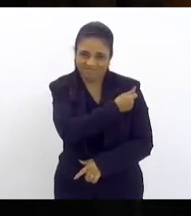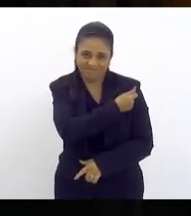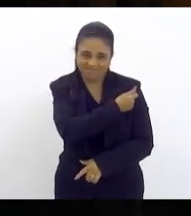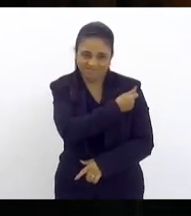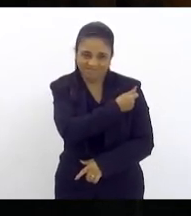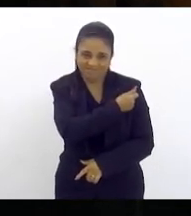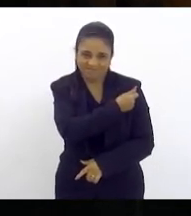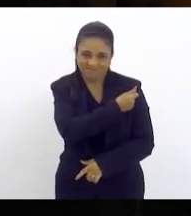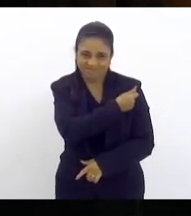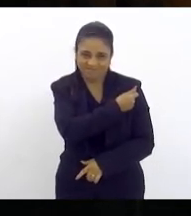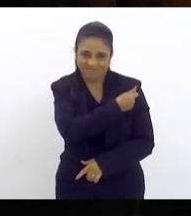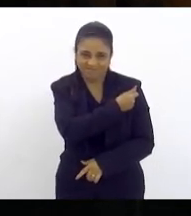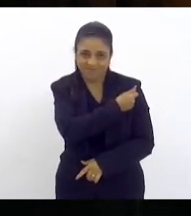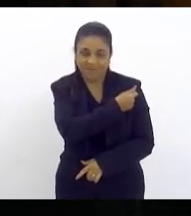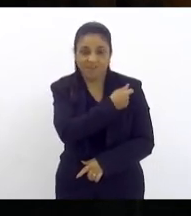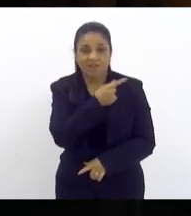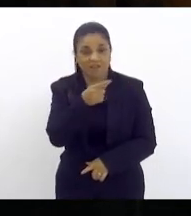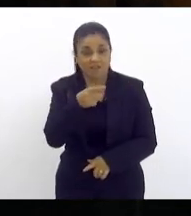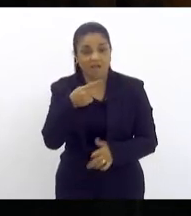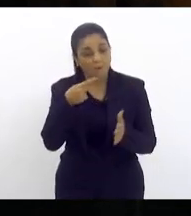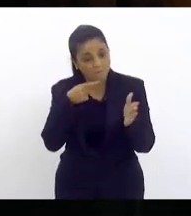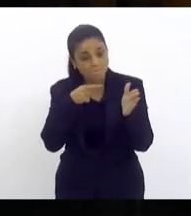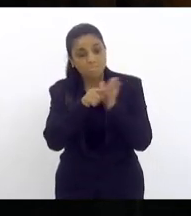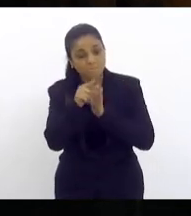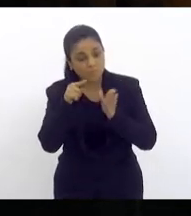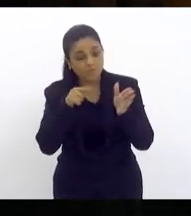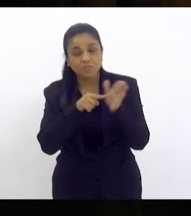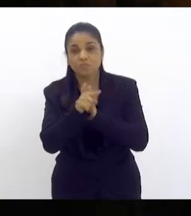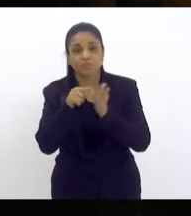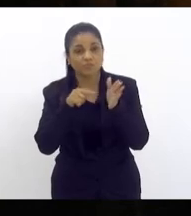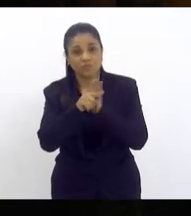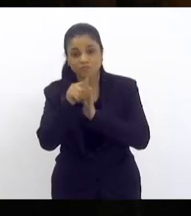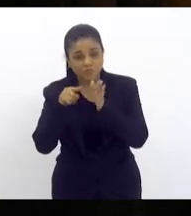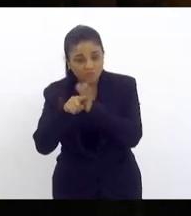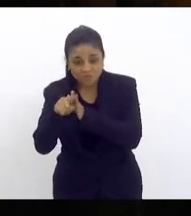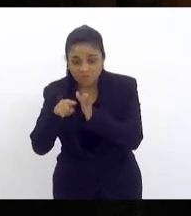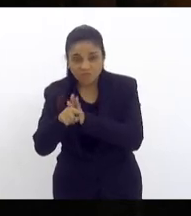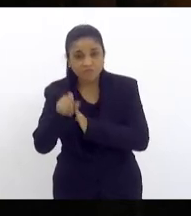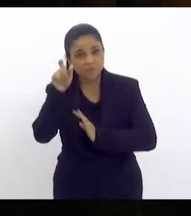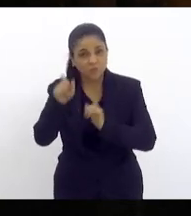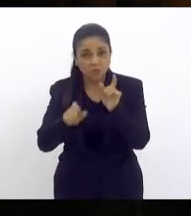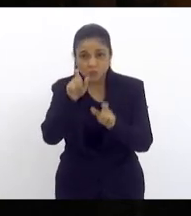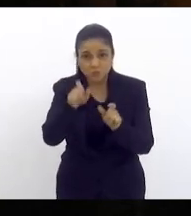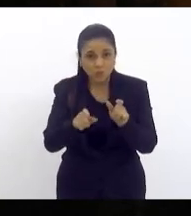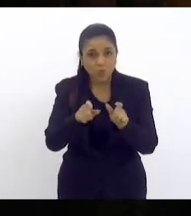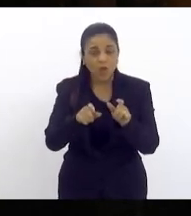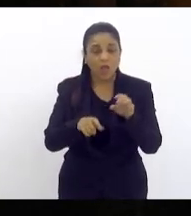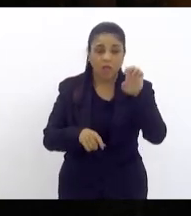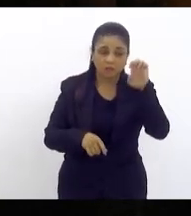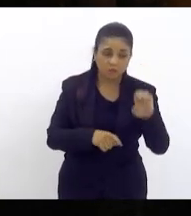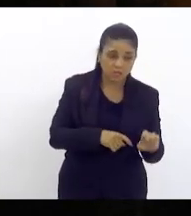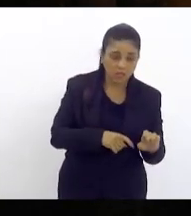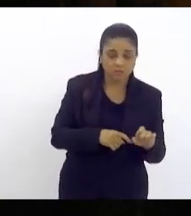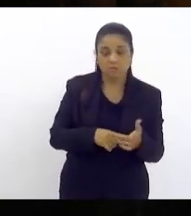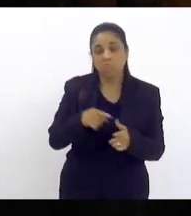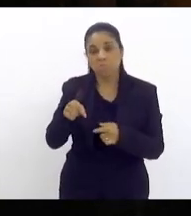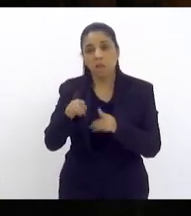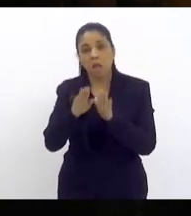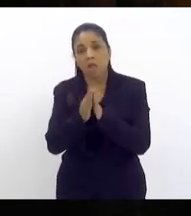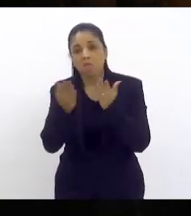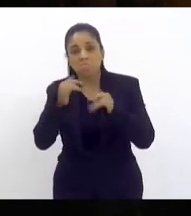aliás Foi questionado por diversas pessoas pela esquerda Foi questionado pela imprensa